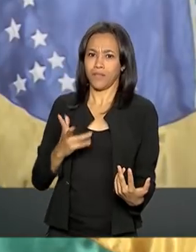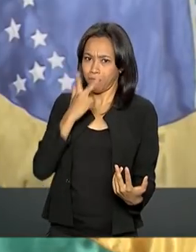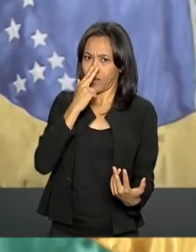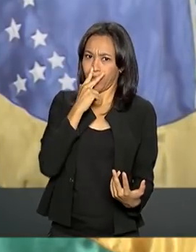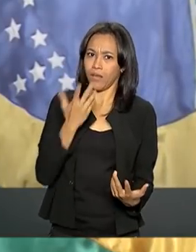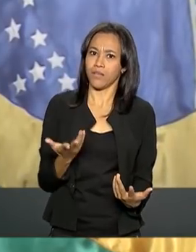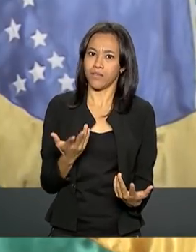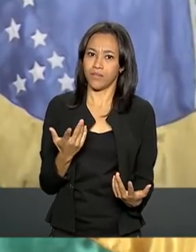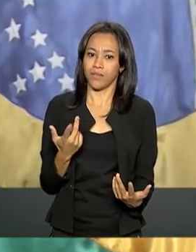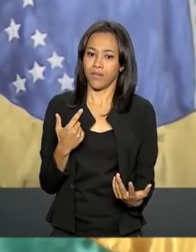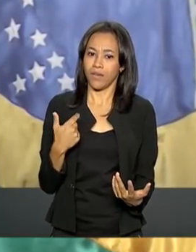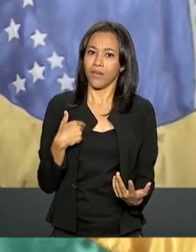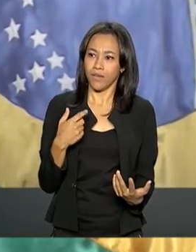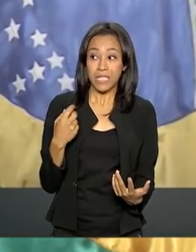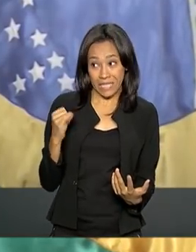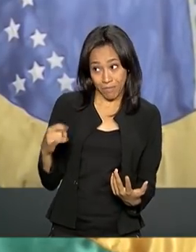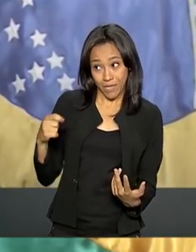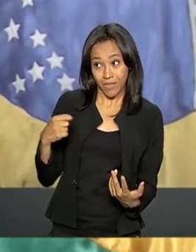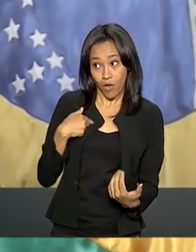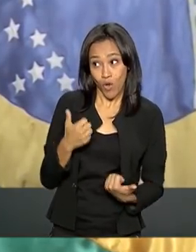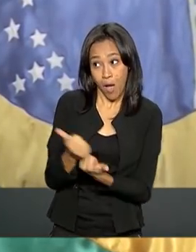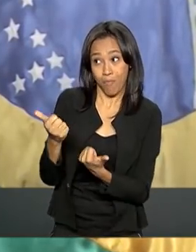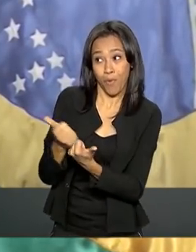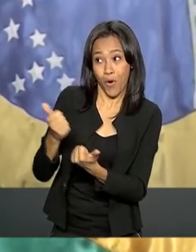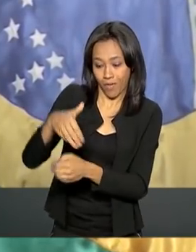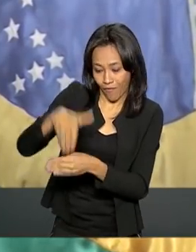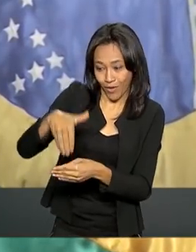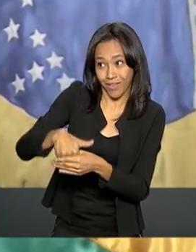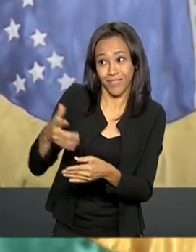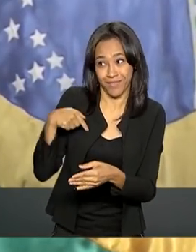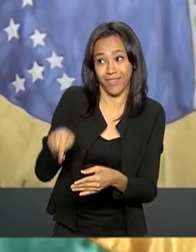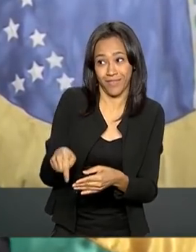Se precisava, vem ajudá-lo na campanha aqui.